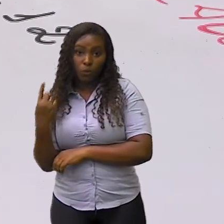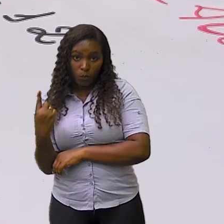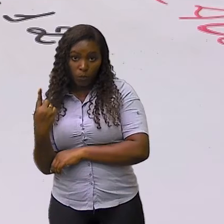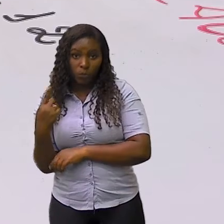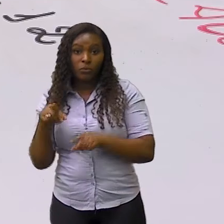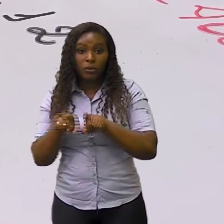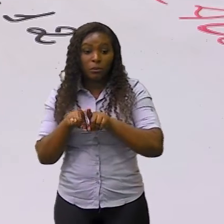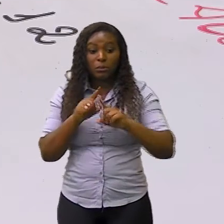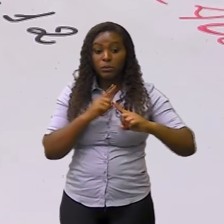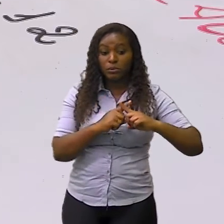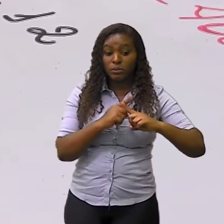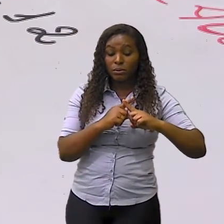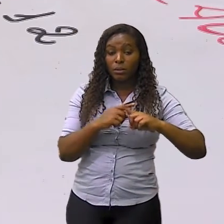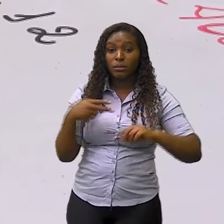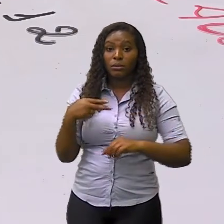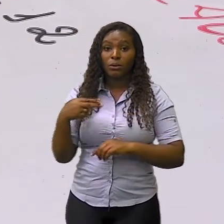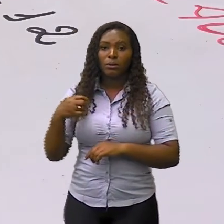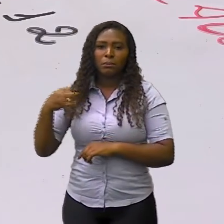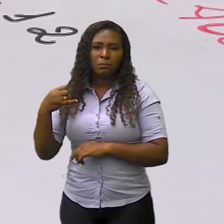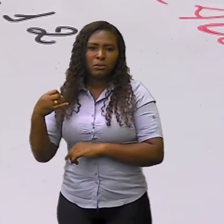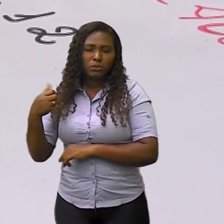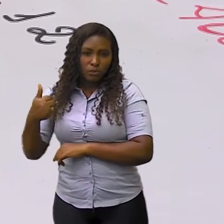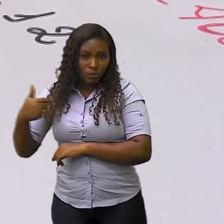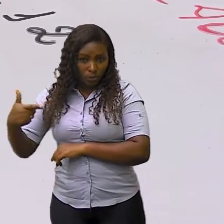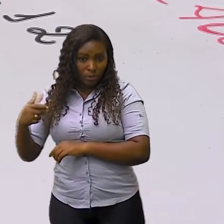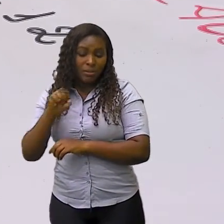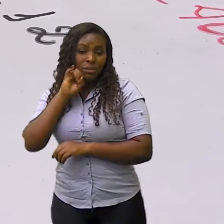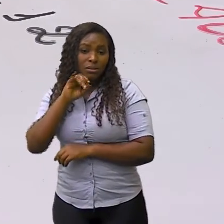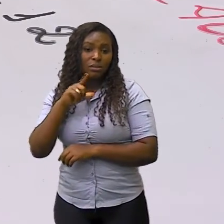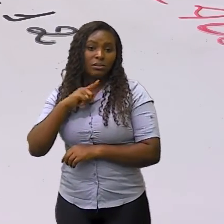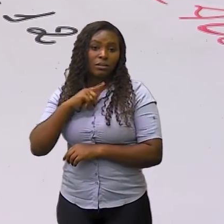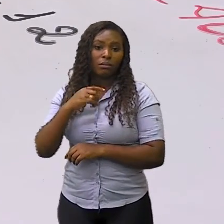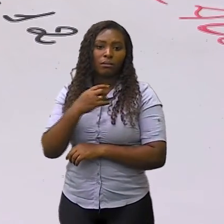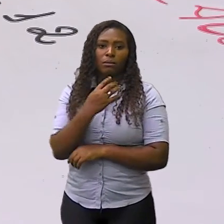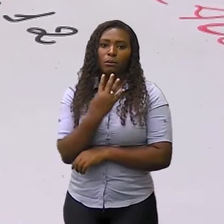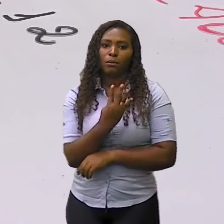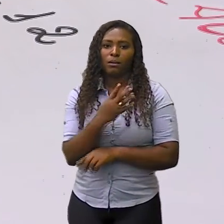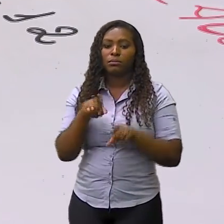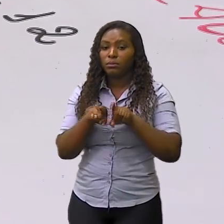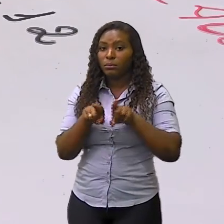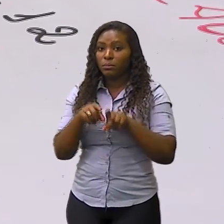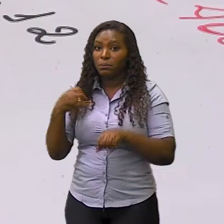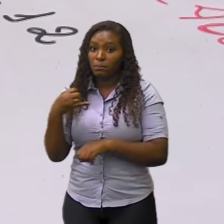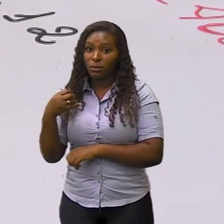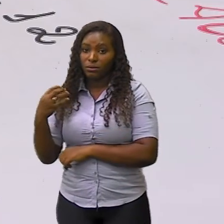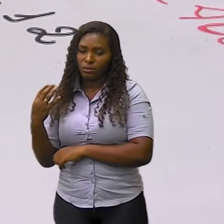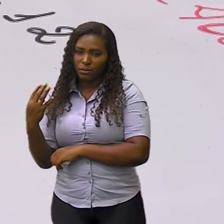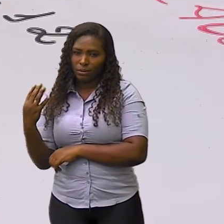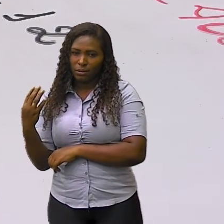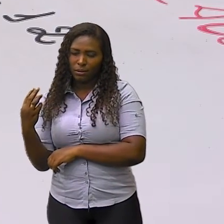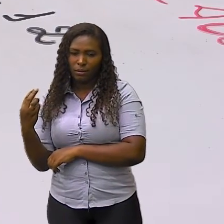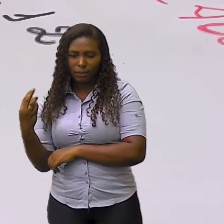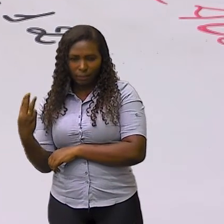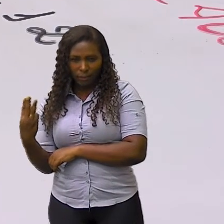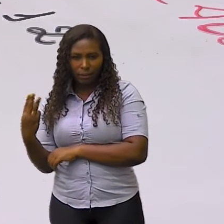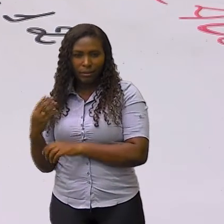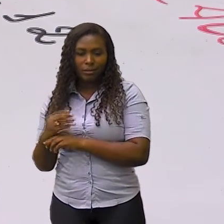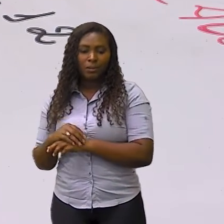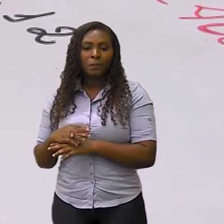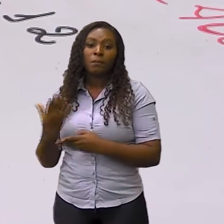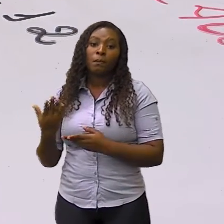o coeficiente B é menos 1 e o coeficiente C